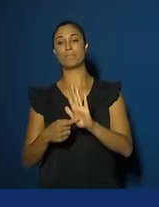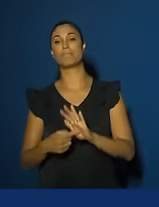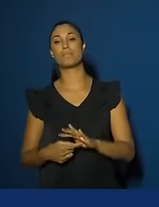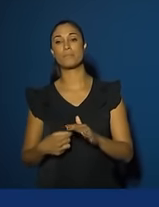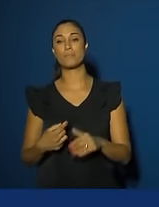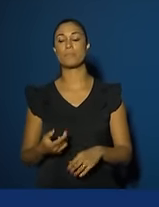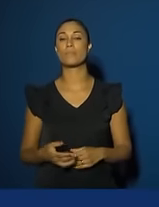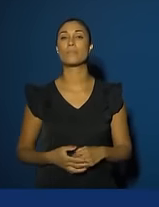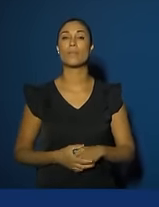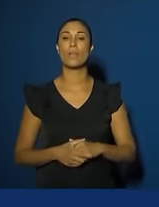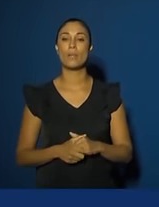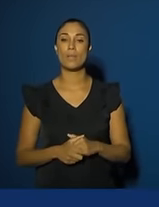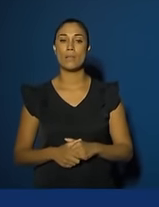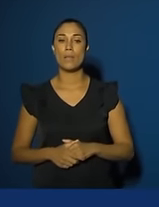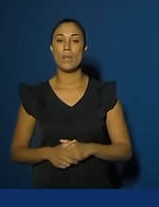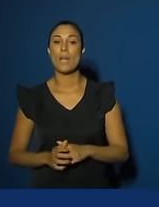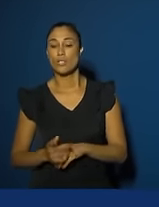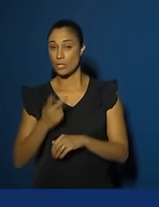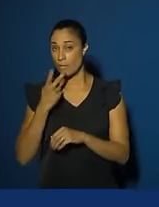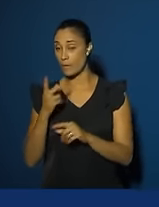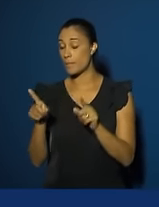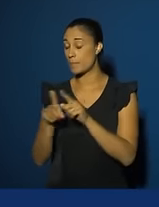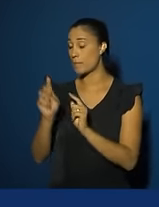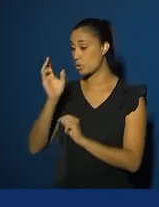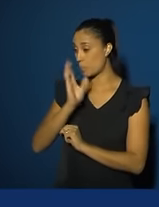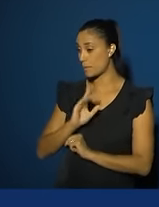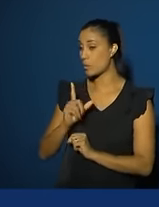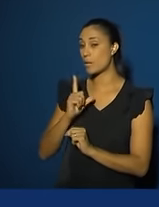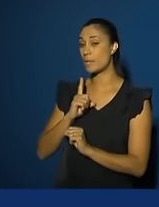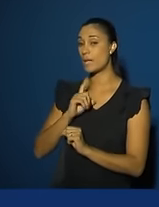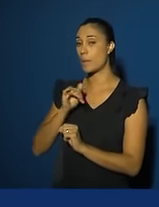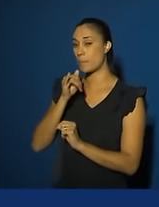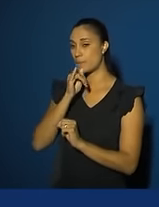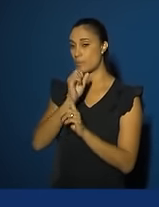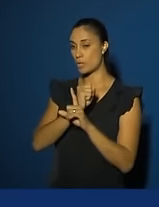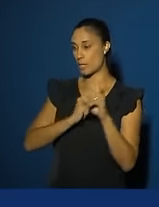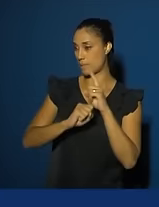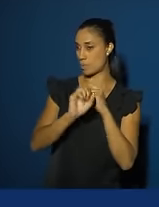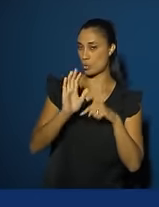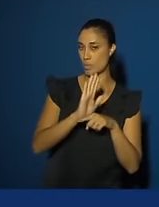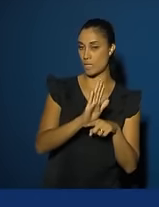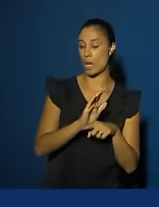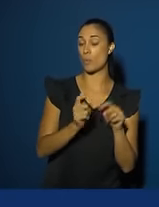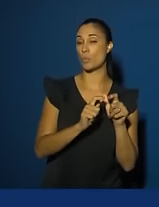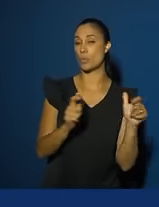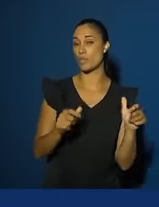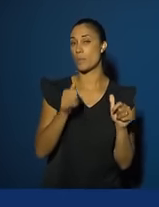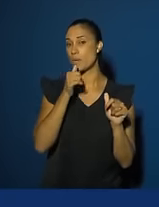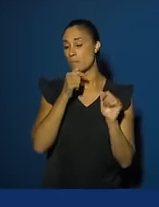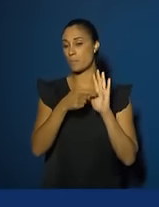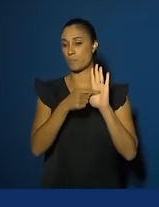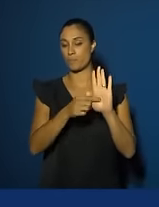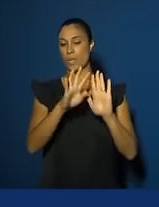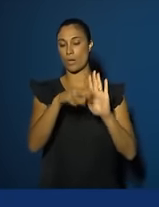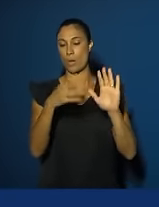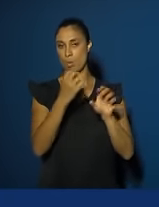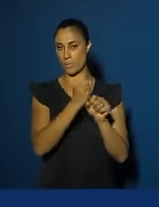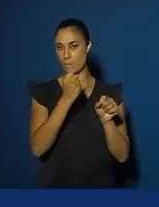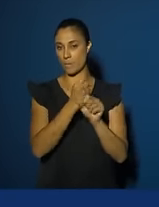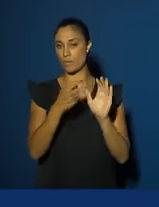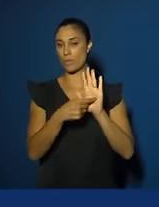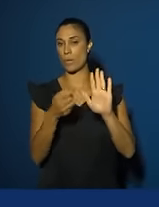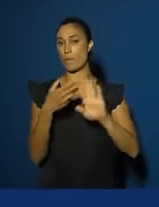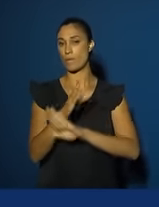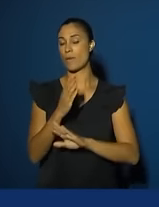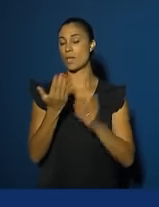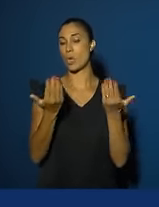Ministro a gente tá falando de um país também como o Brasil que ele tem uma rede de assistência social muito grande no orçamento que foi aprovado esse ano por exemplo